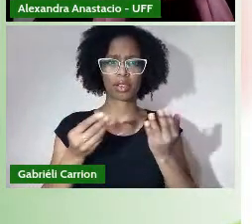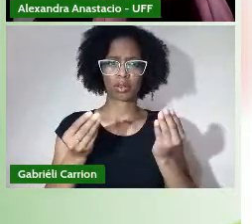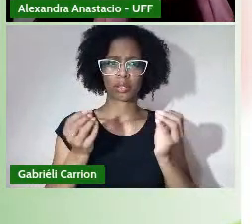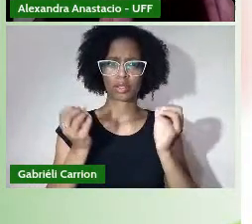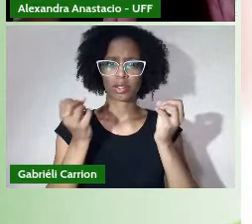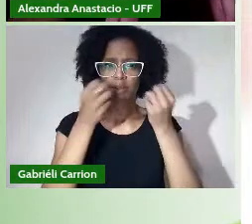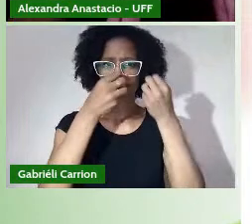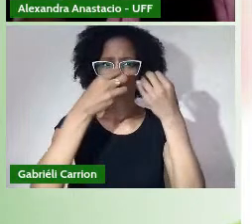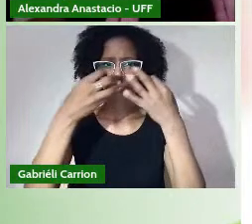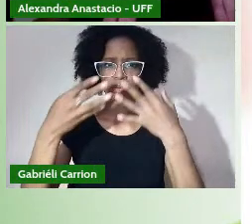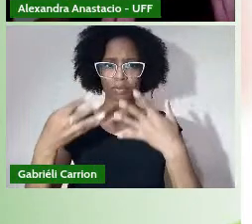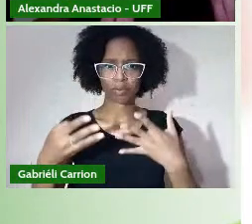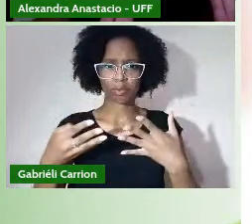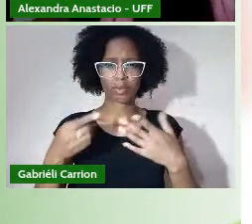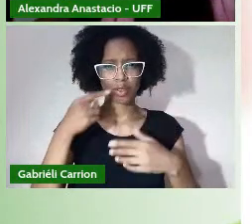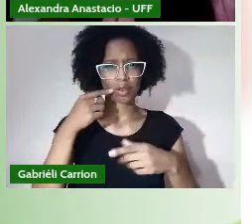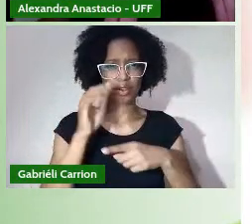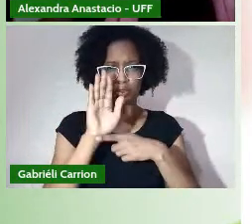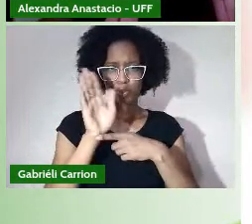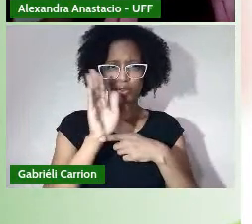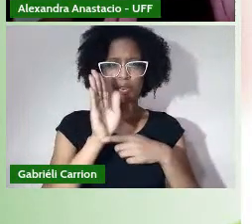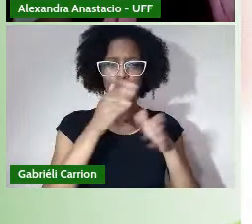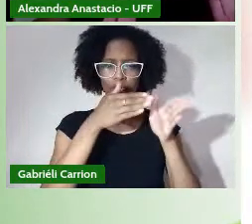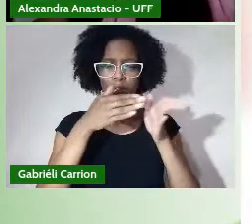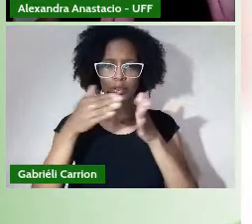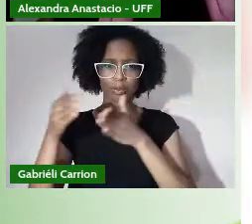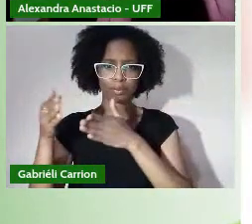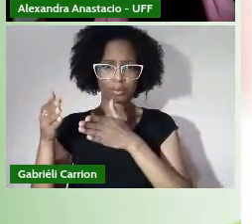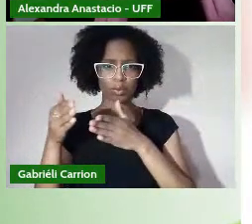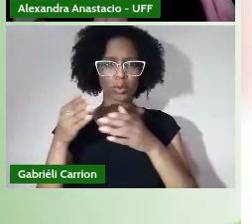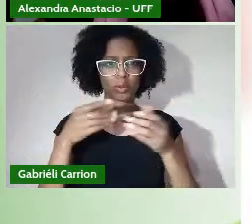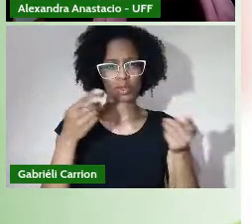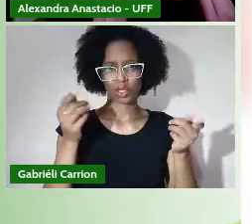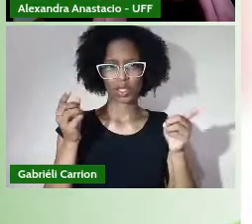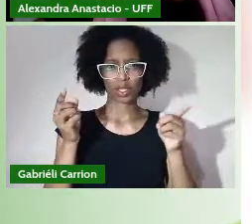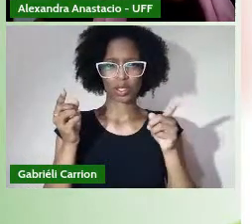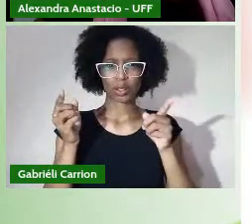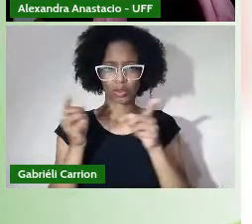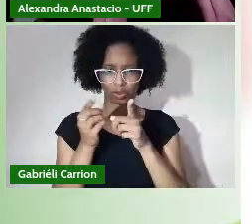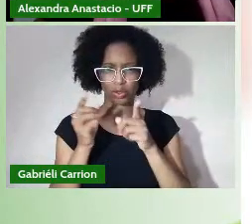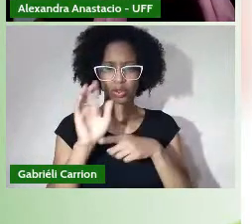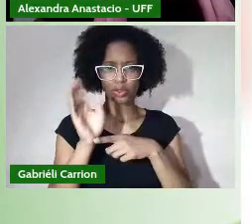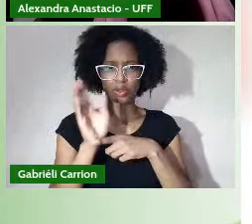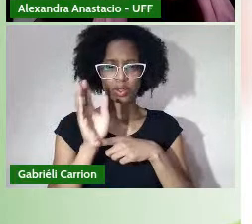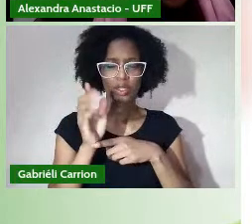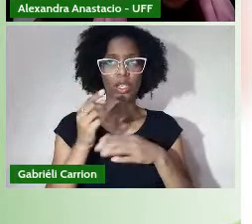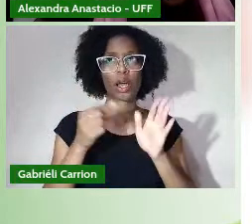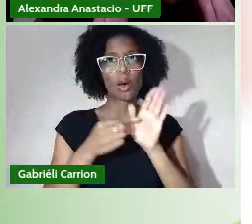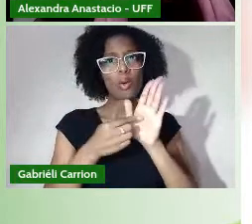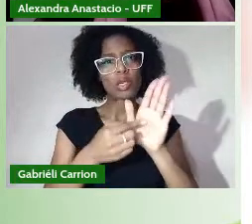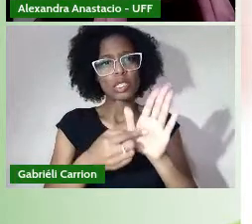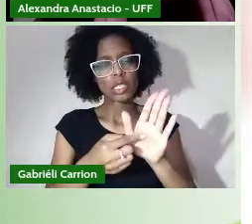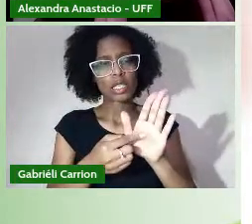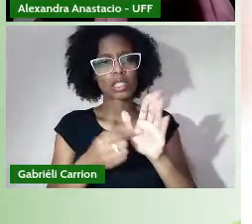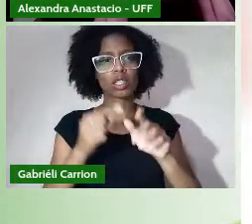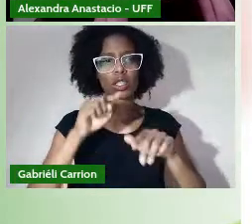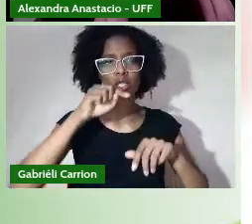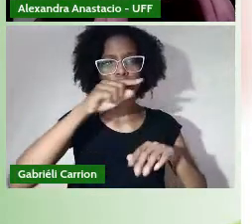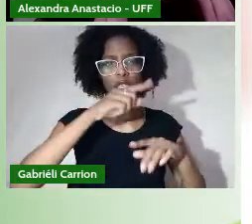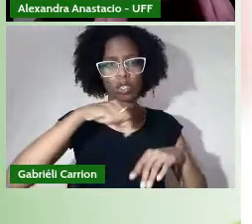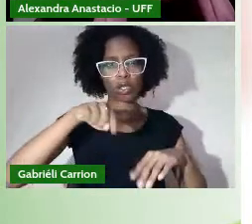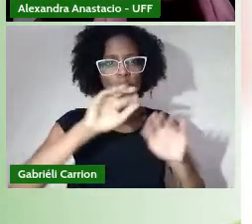a esse vídeo, né, a esse curta, é nós, quanto comunidade